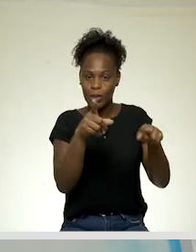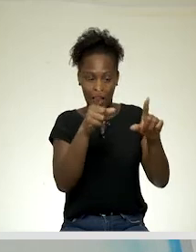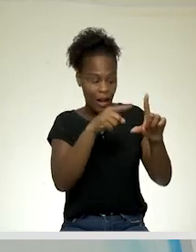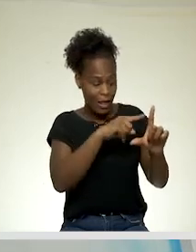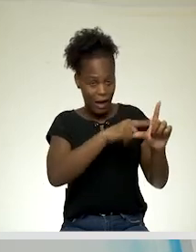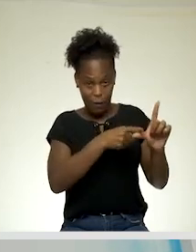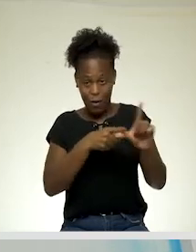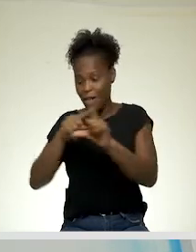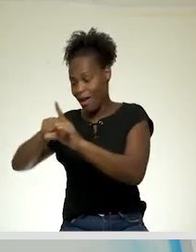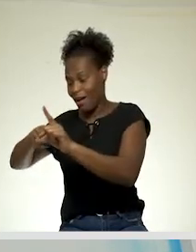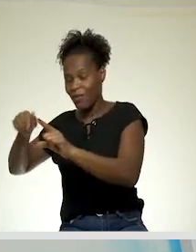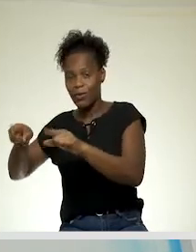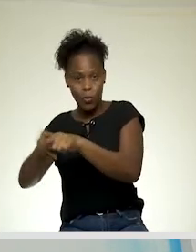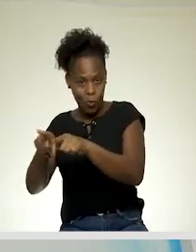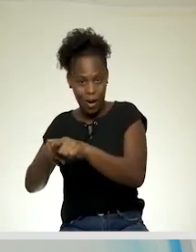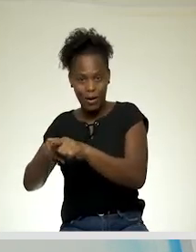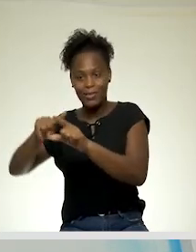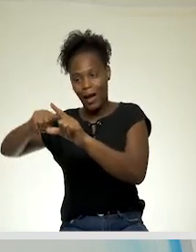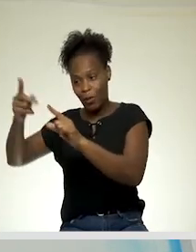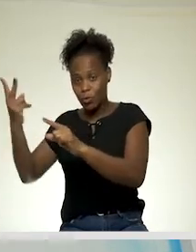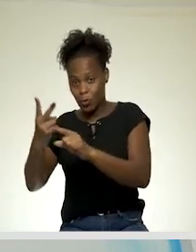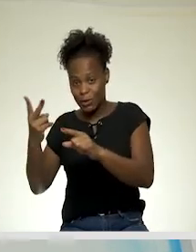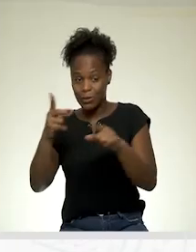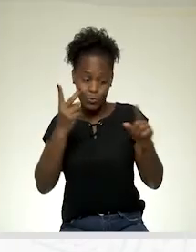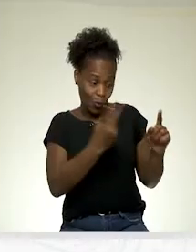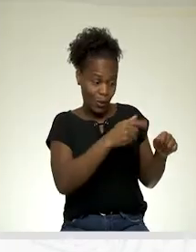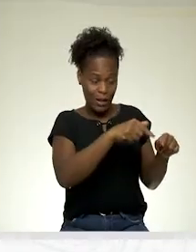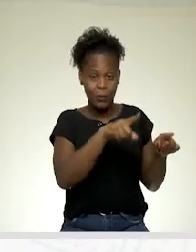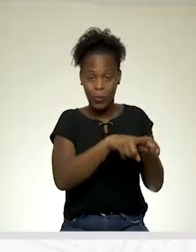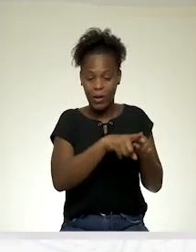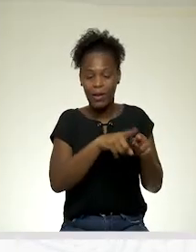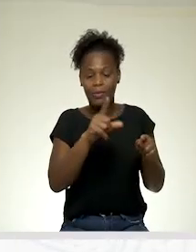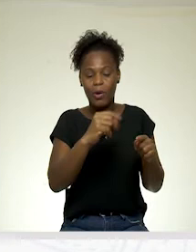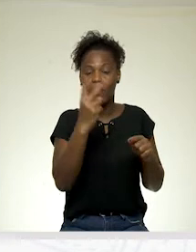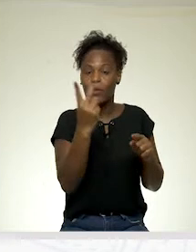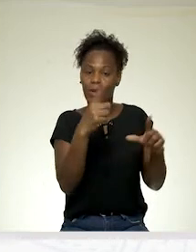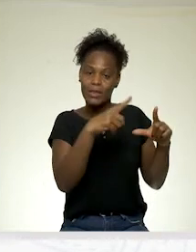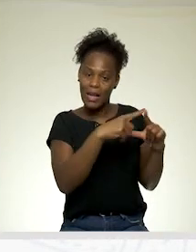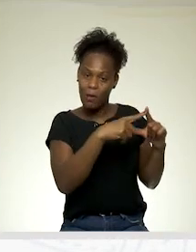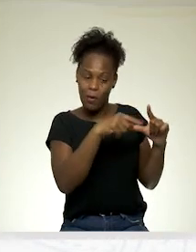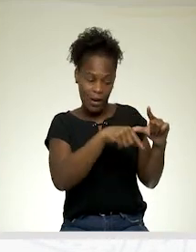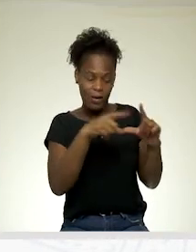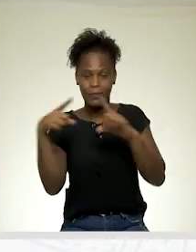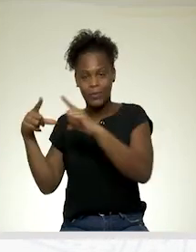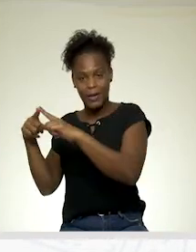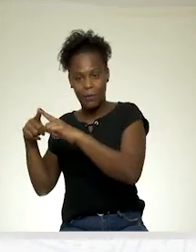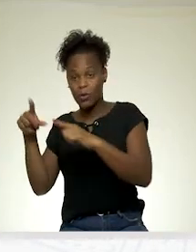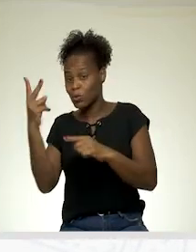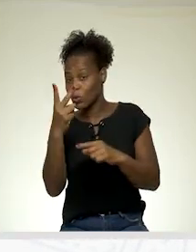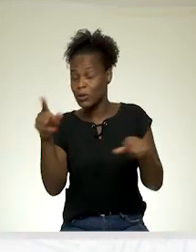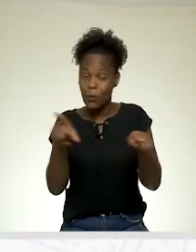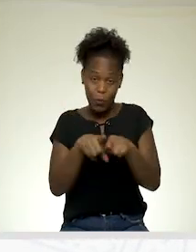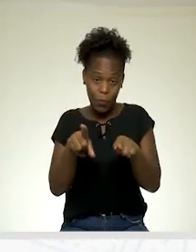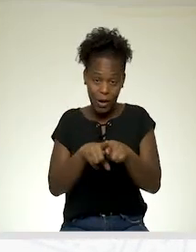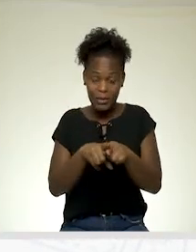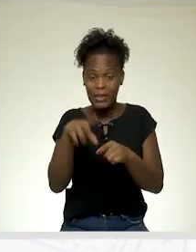um lado correspondente também igual. 2 ângulos, dois triângulos são geometricamente